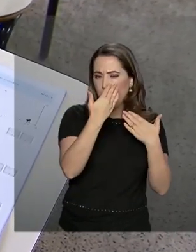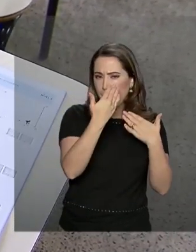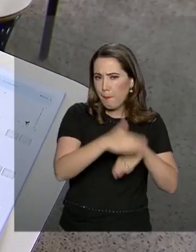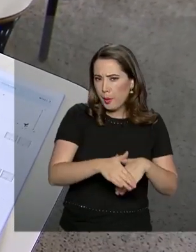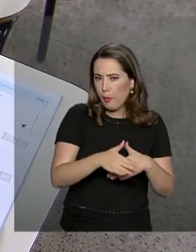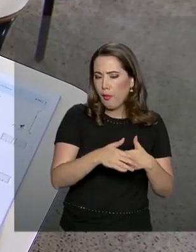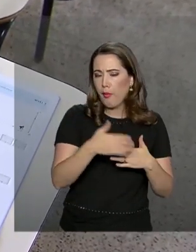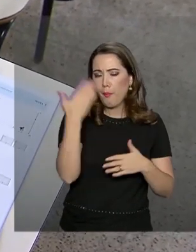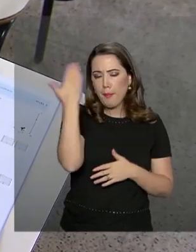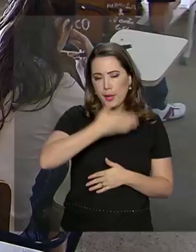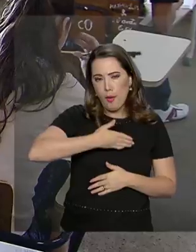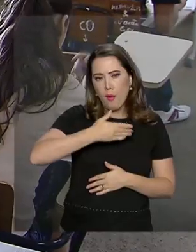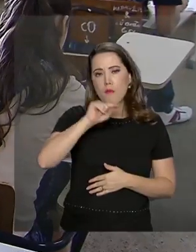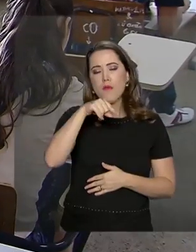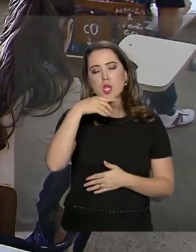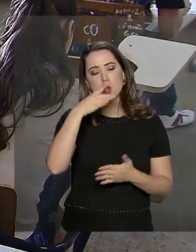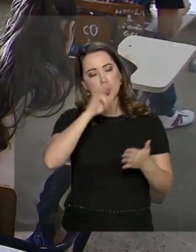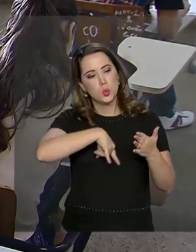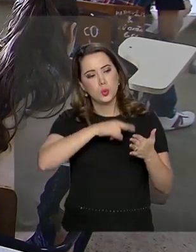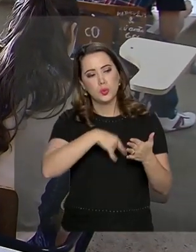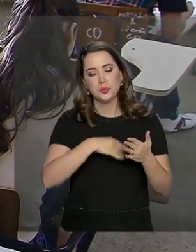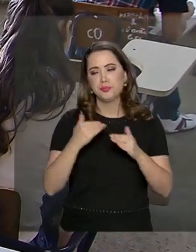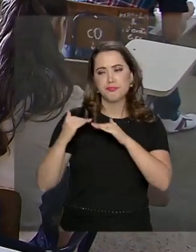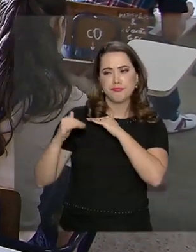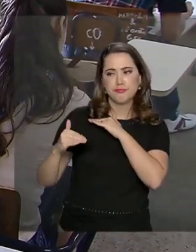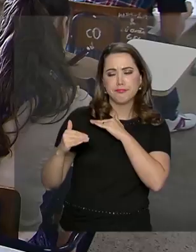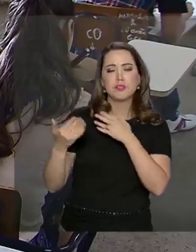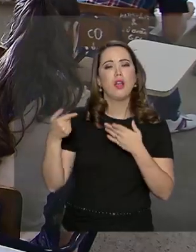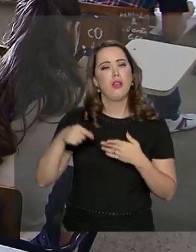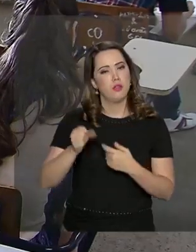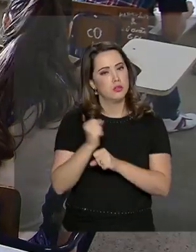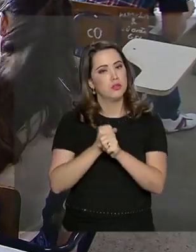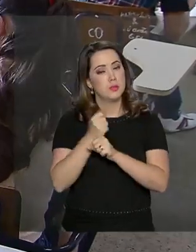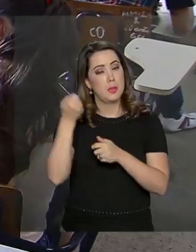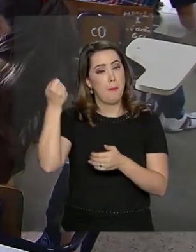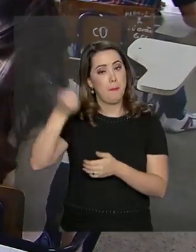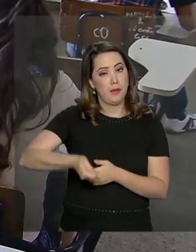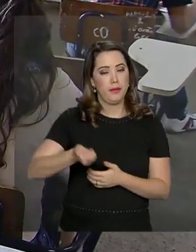justificativa não for aceita, não tem jeito. Este ano vai ter que pagar a taxa.